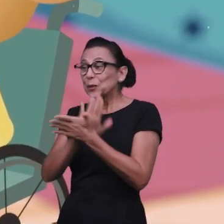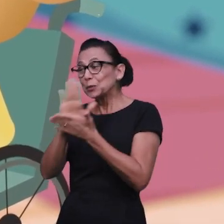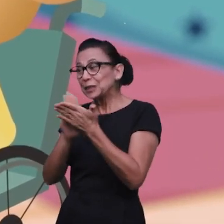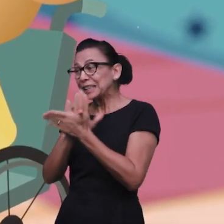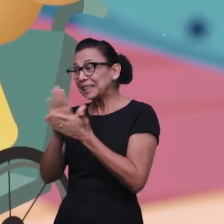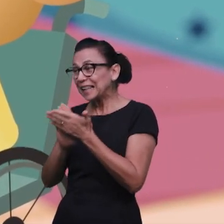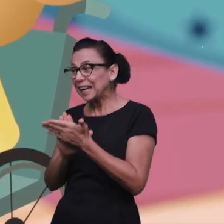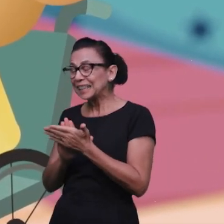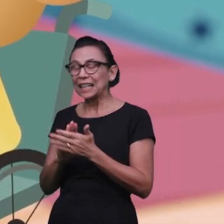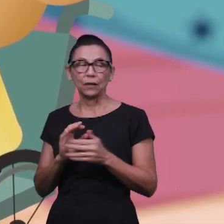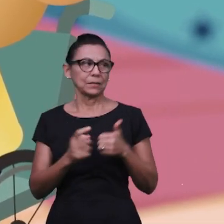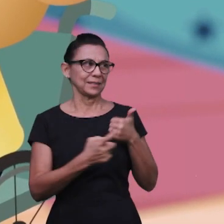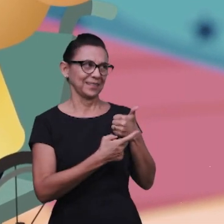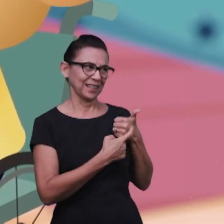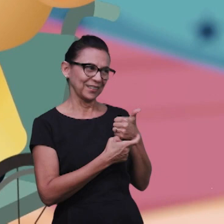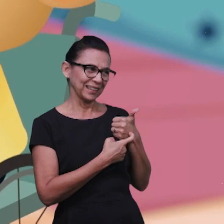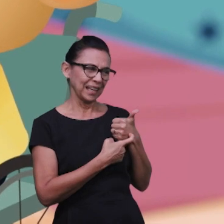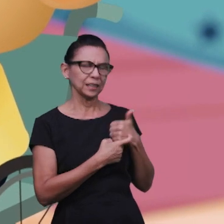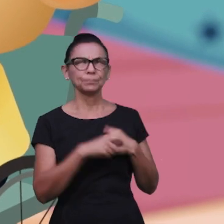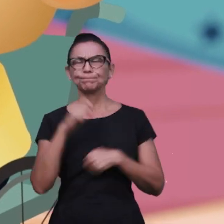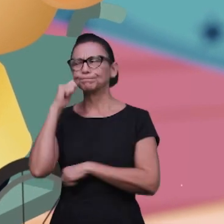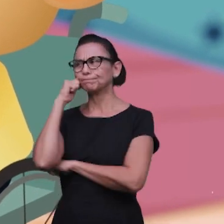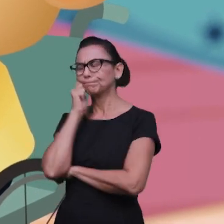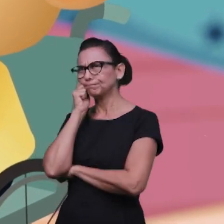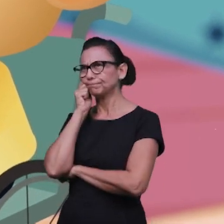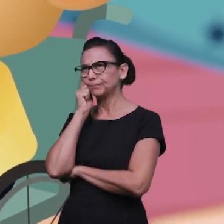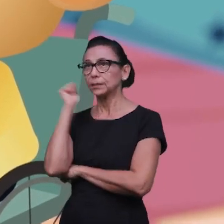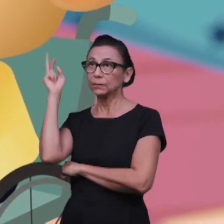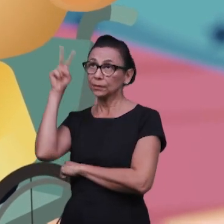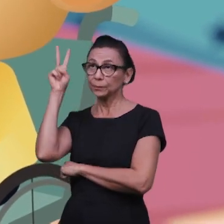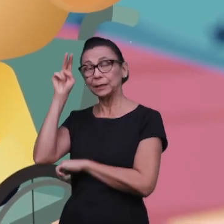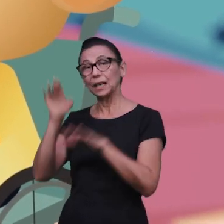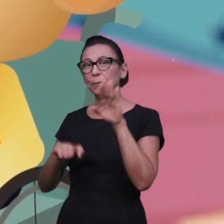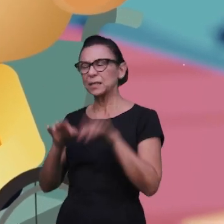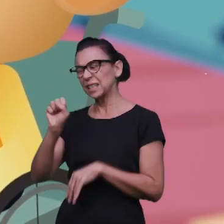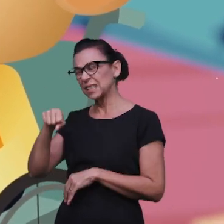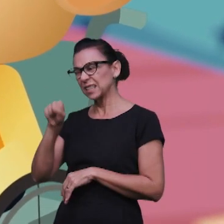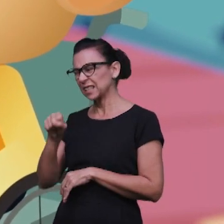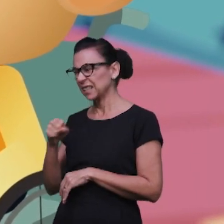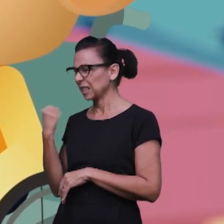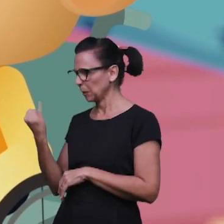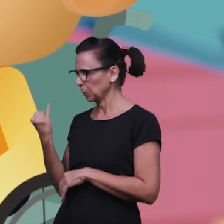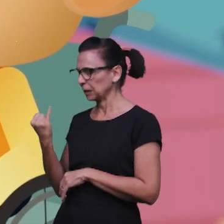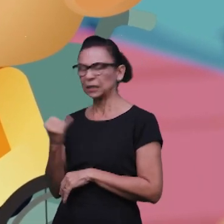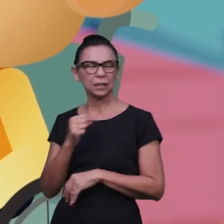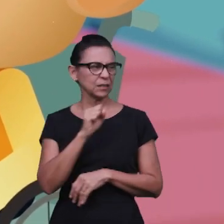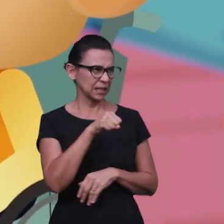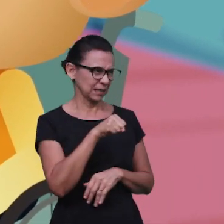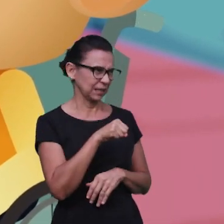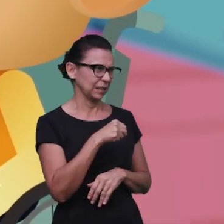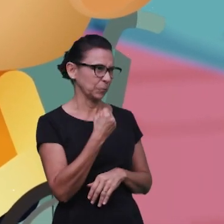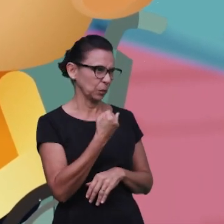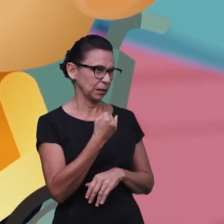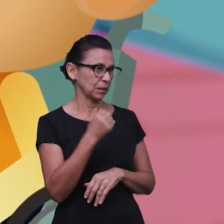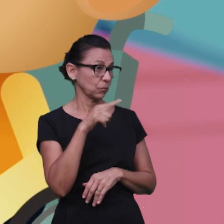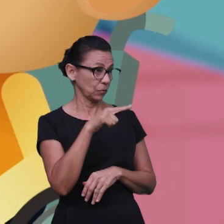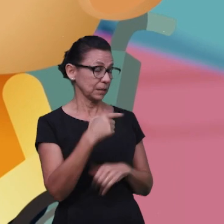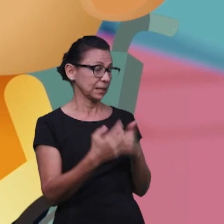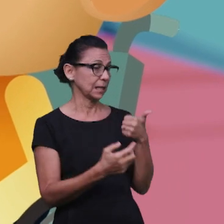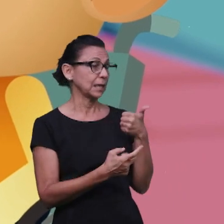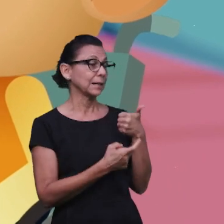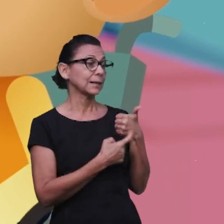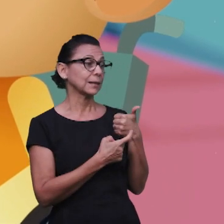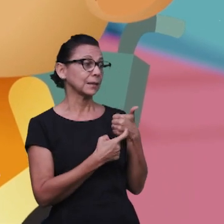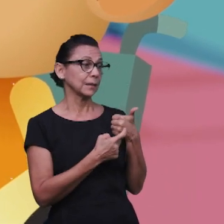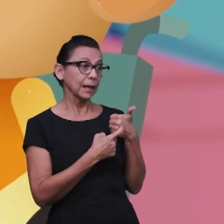o seu like em todos eles, né? Quando me lembro, sim. Isso é mesmo importante? Muito importante. Sabia que ao dar o seu like